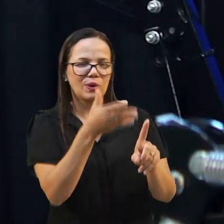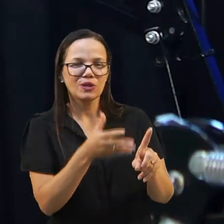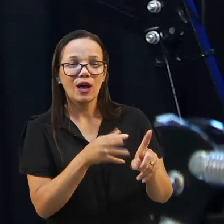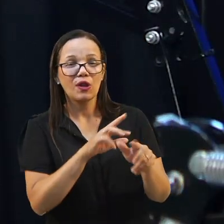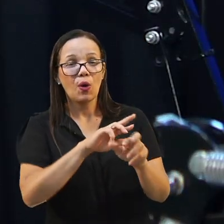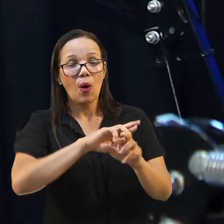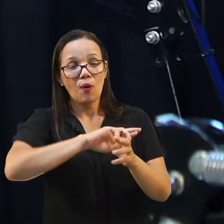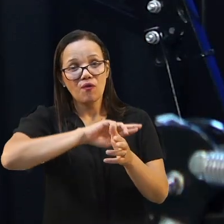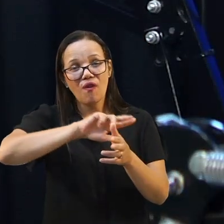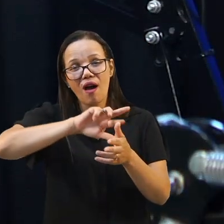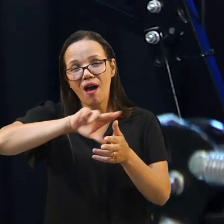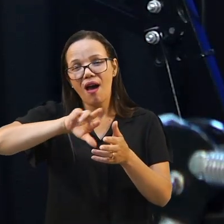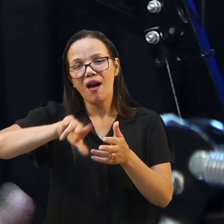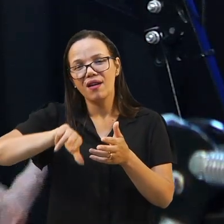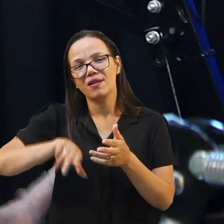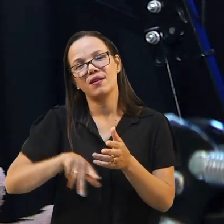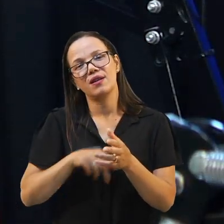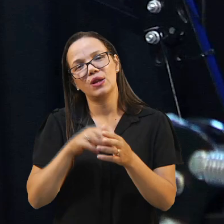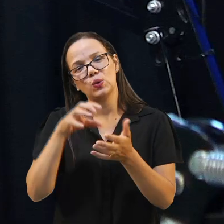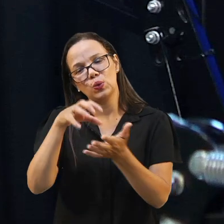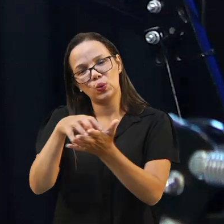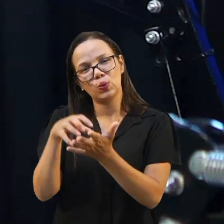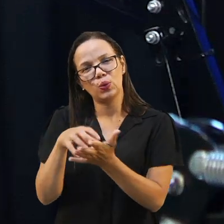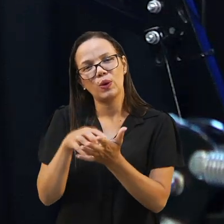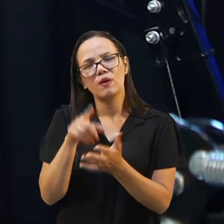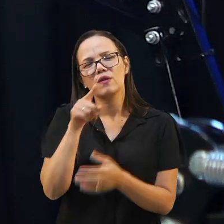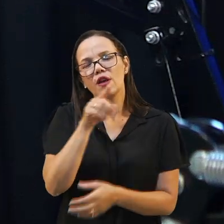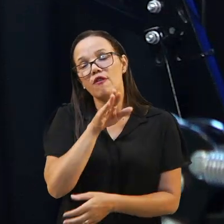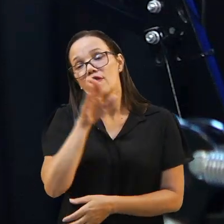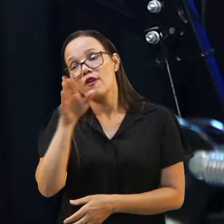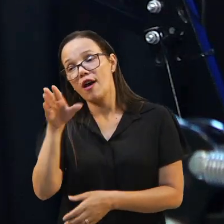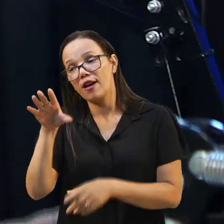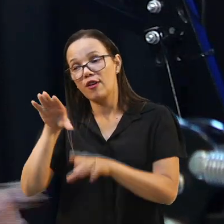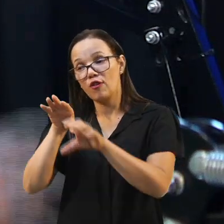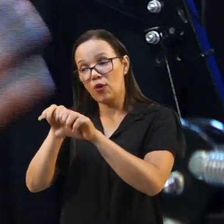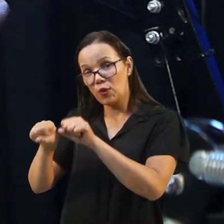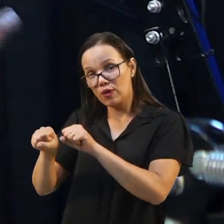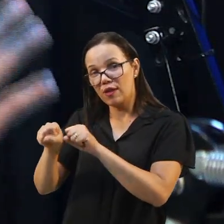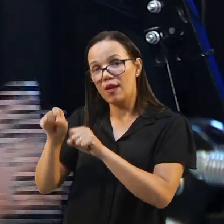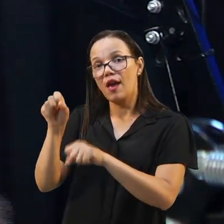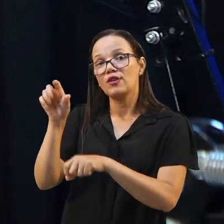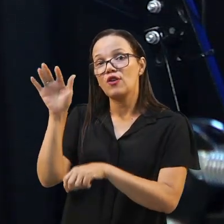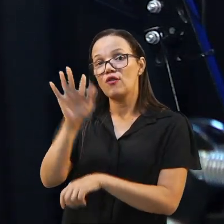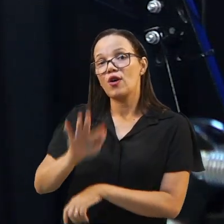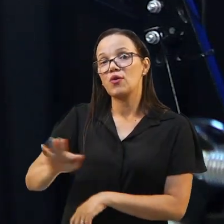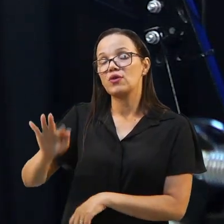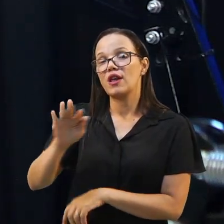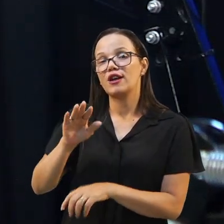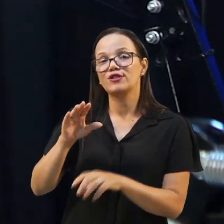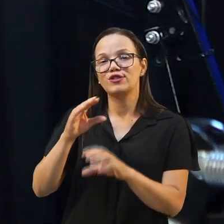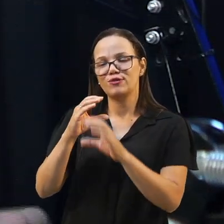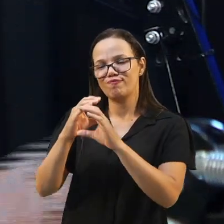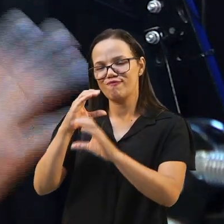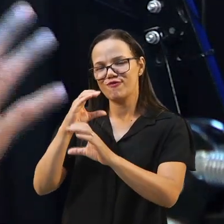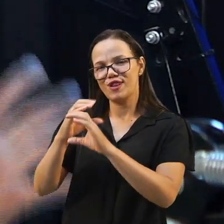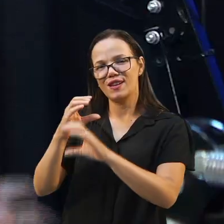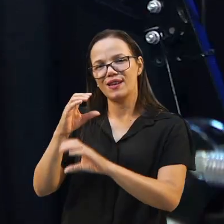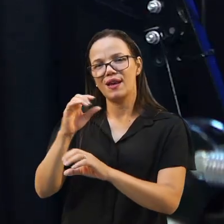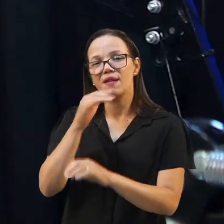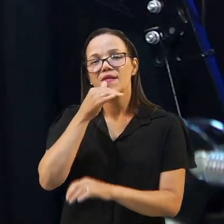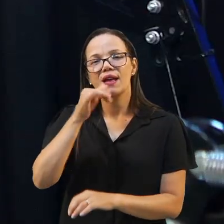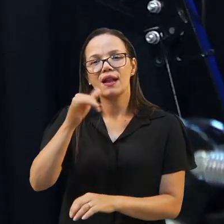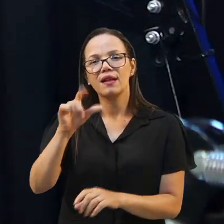várias turmas, né? Então, se você vai lá na Faculdade de Engenharia Elétrica, tem placas do professor Renato